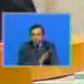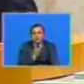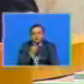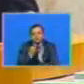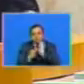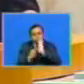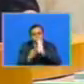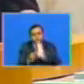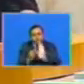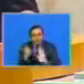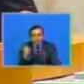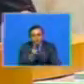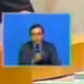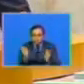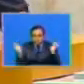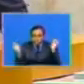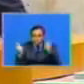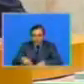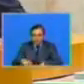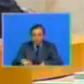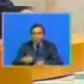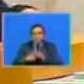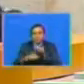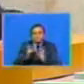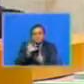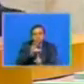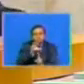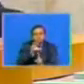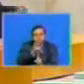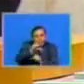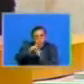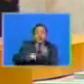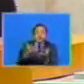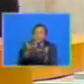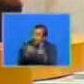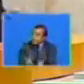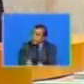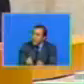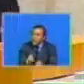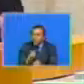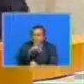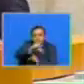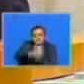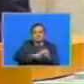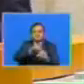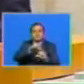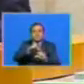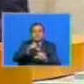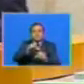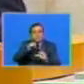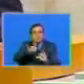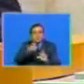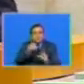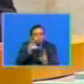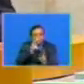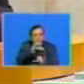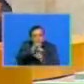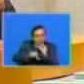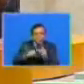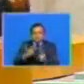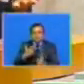argumentos, da nossa capacidade de convencimento e da transformação deste